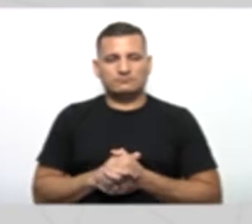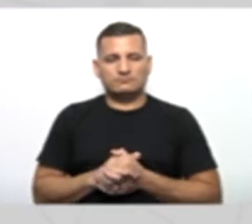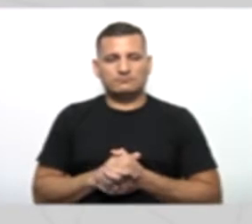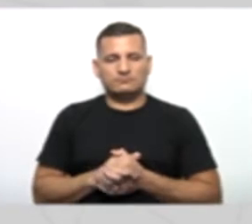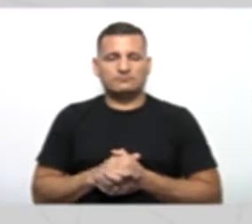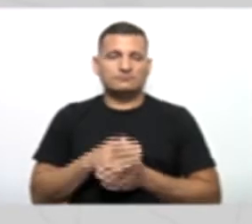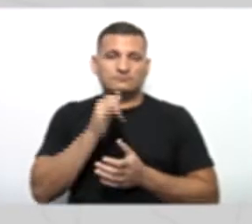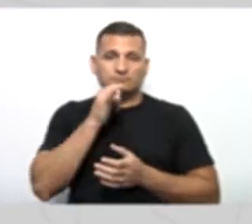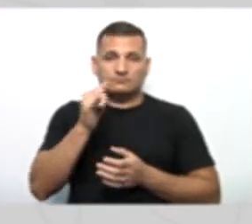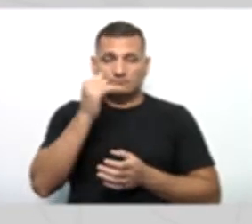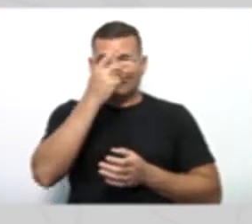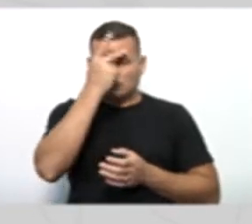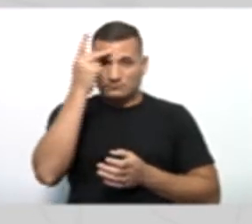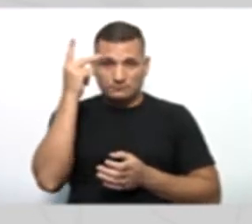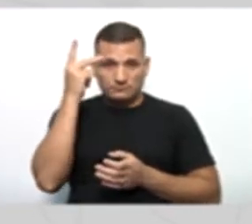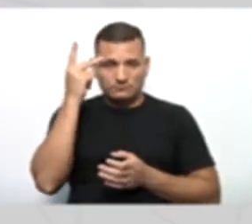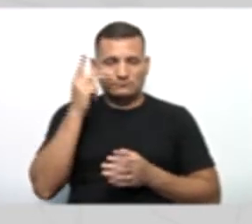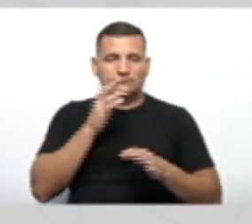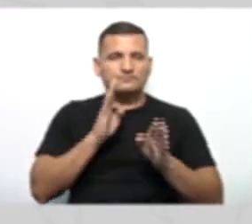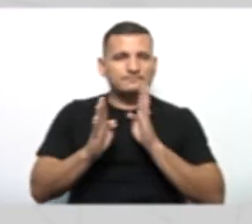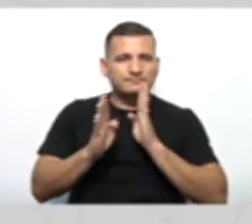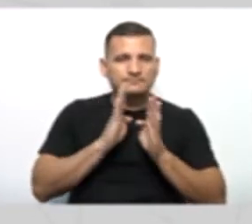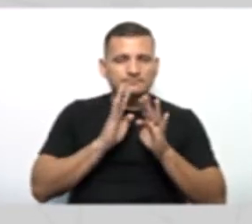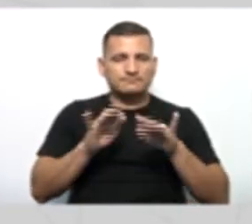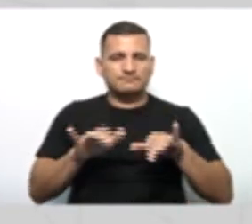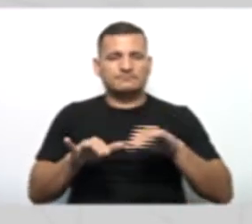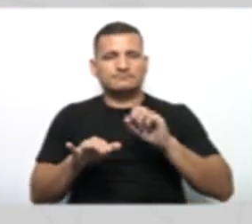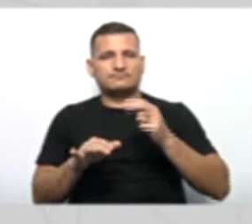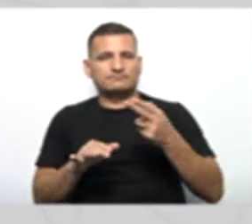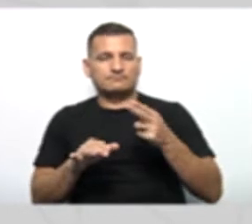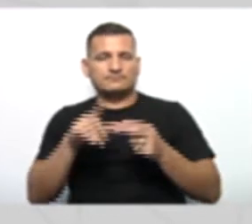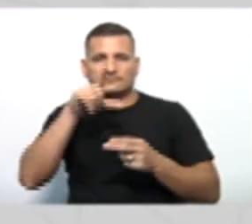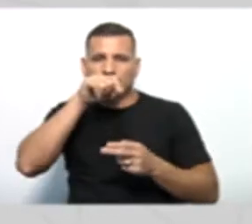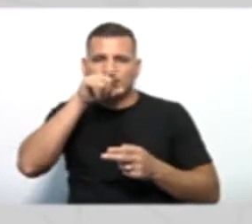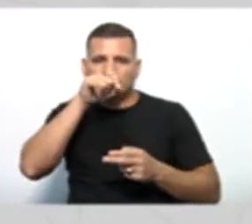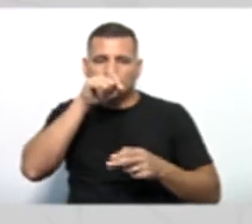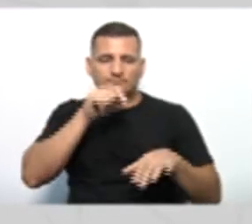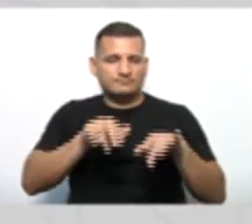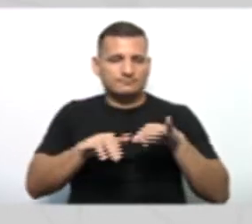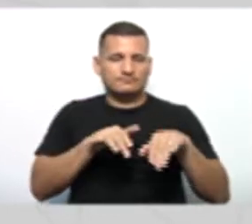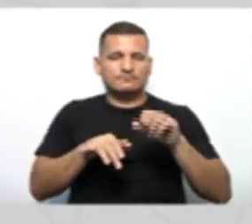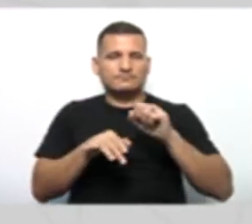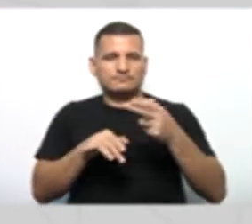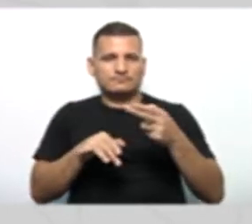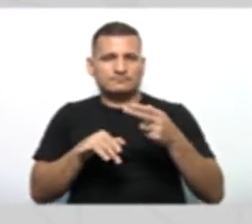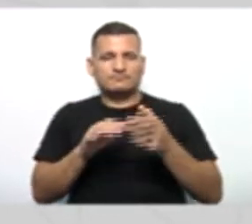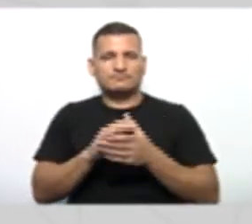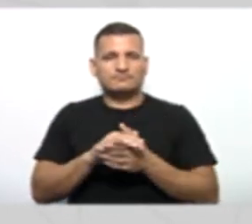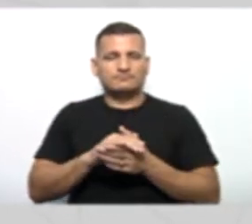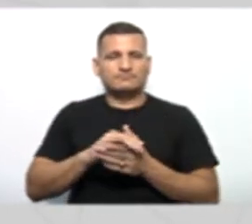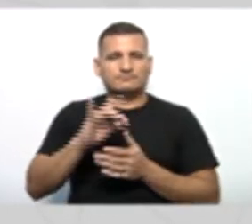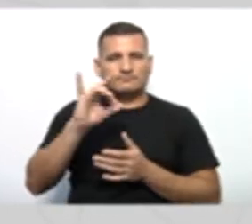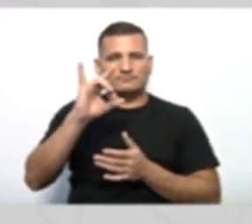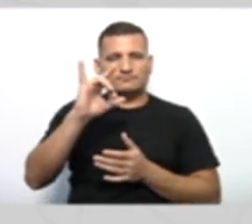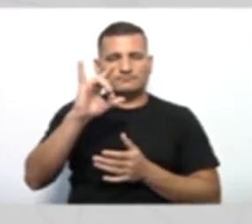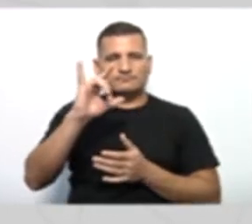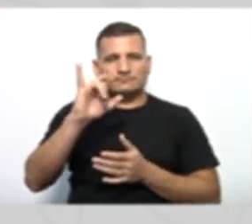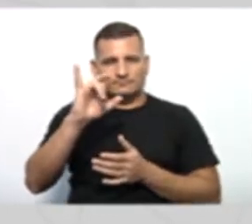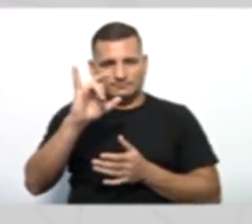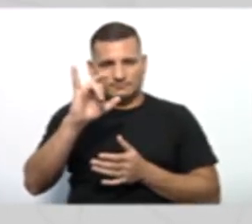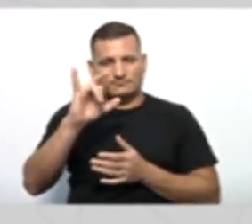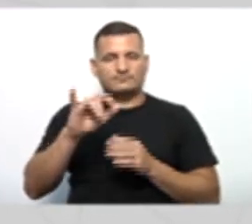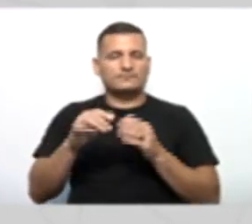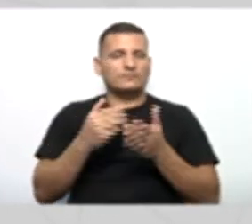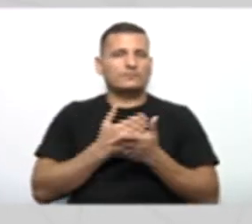ser uma pessoa vai ao ao facebook ao twitter ao instagram e começa a difamar os